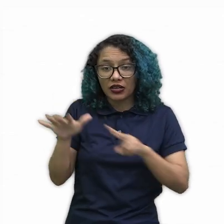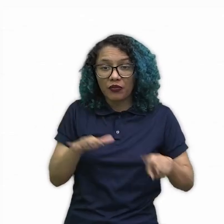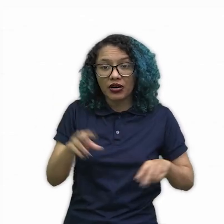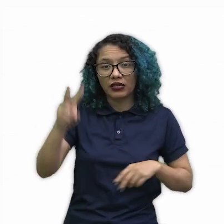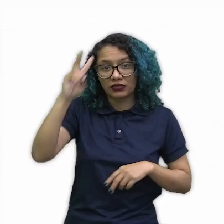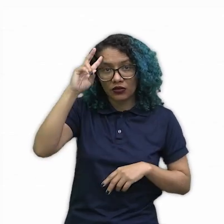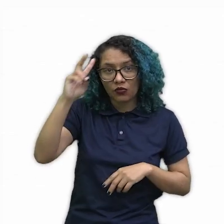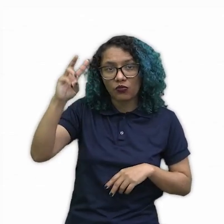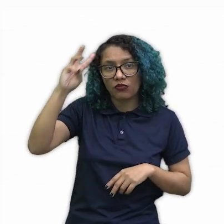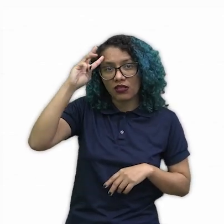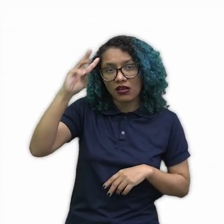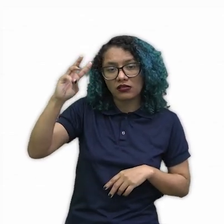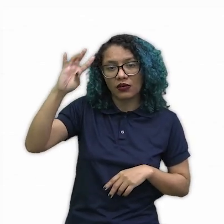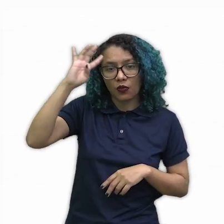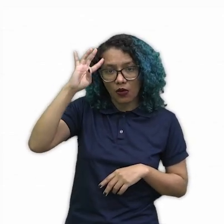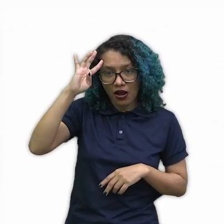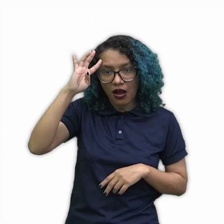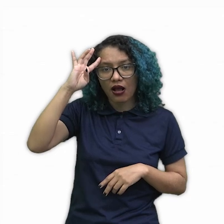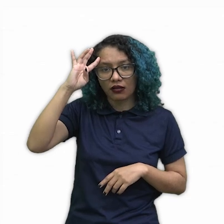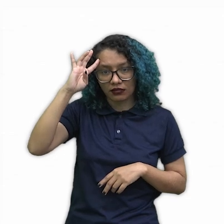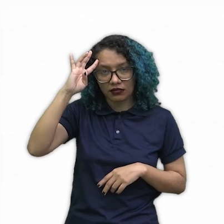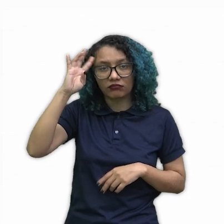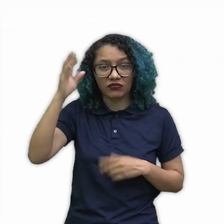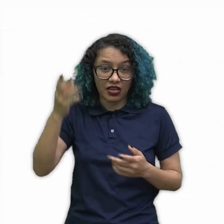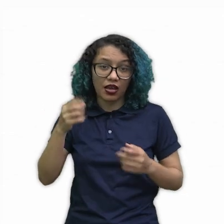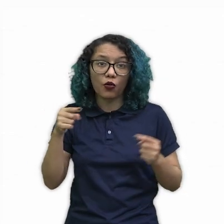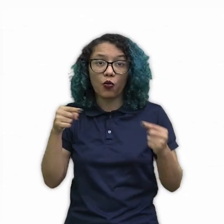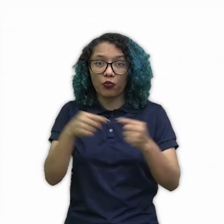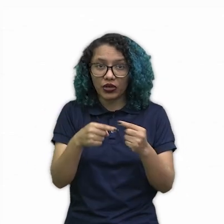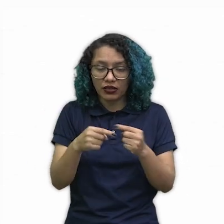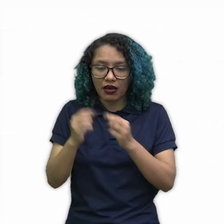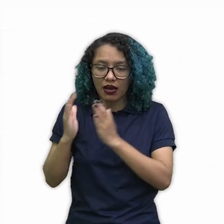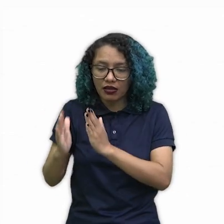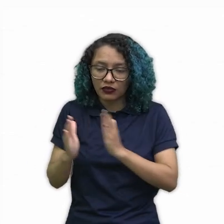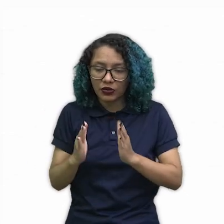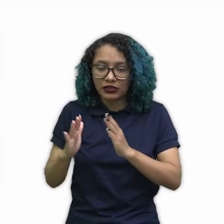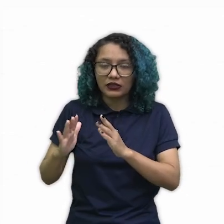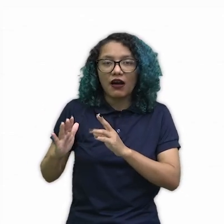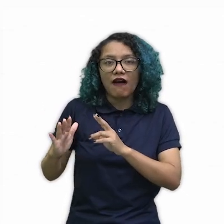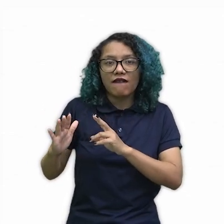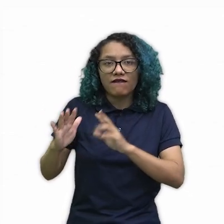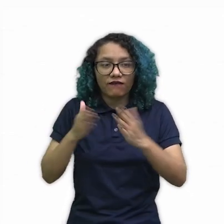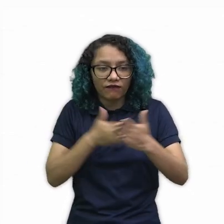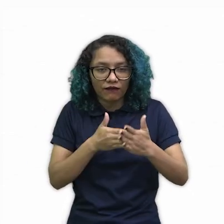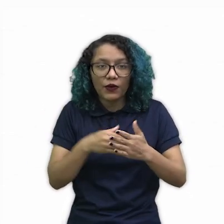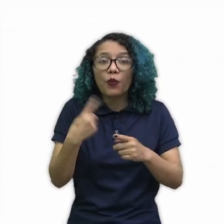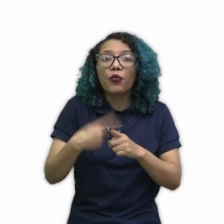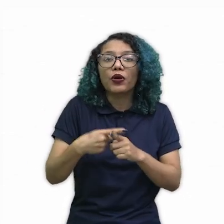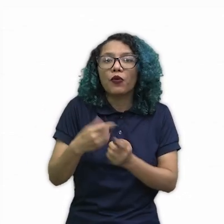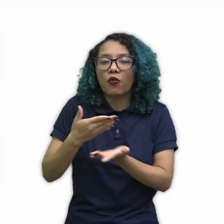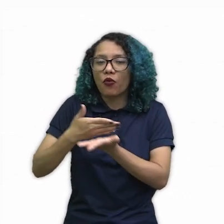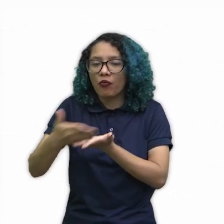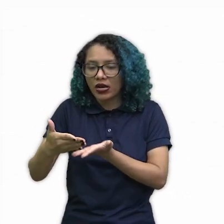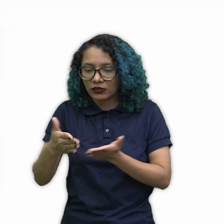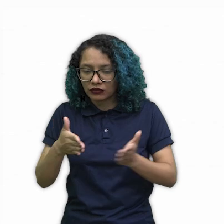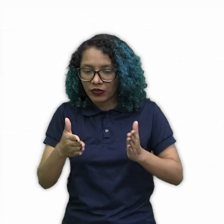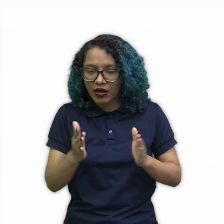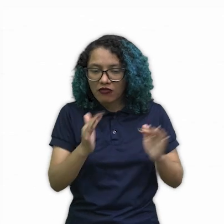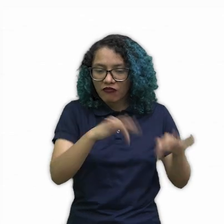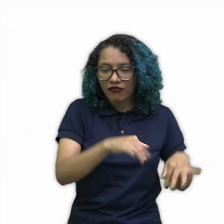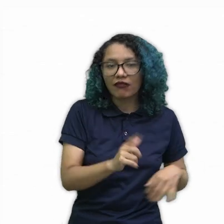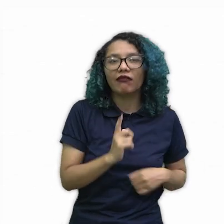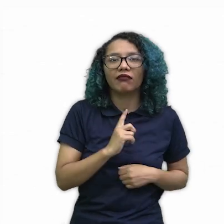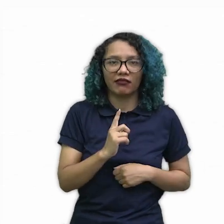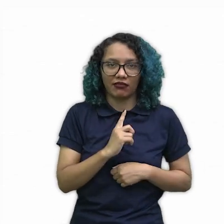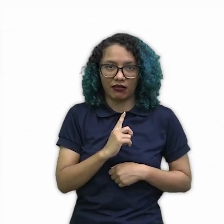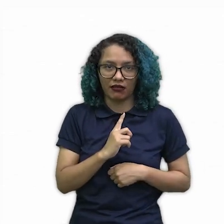né? Essa é uma sequência finita, pois tem um começo, um meio e um fim. Em